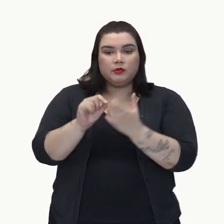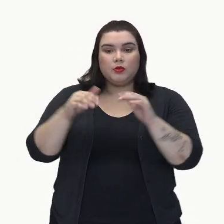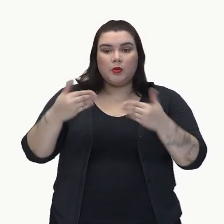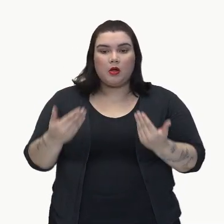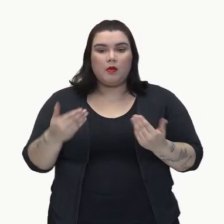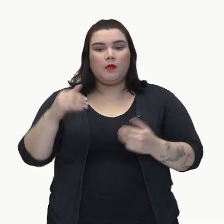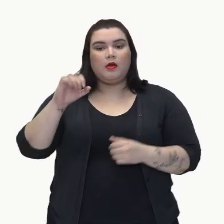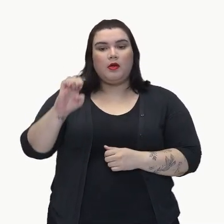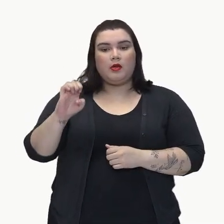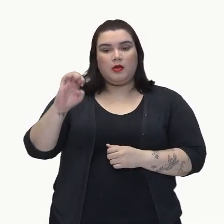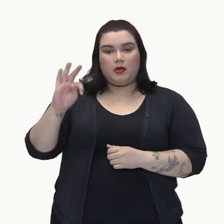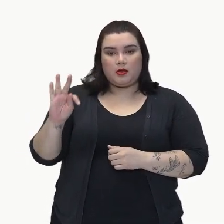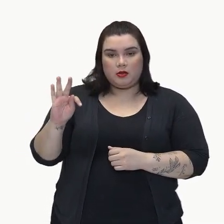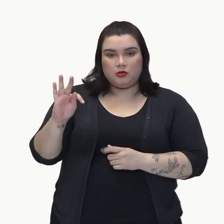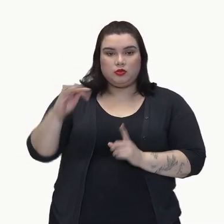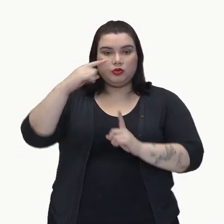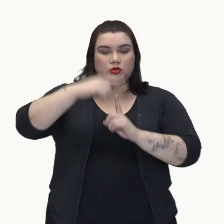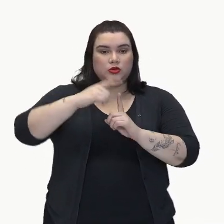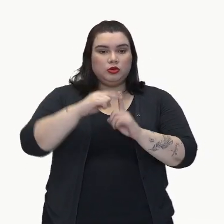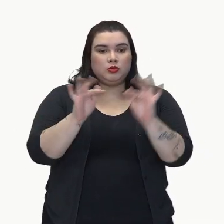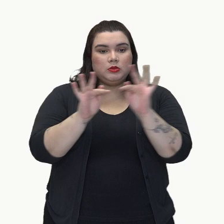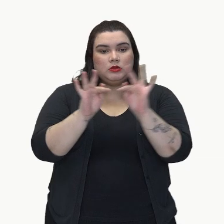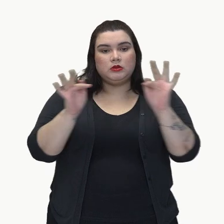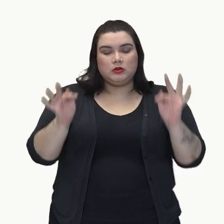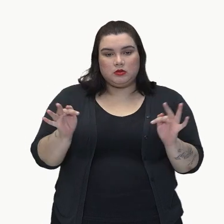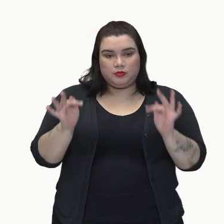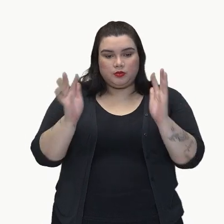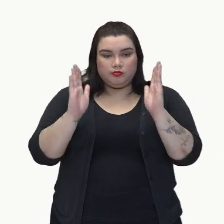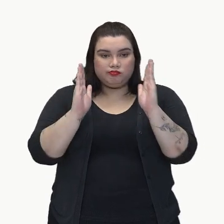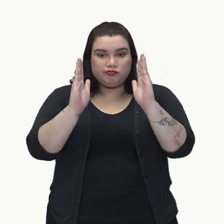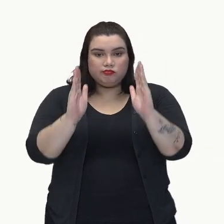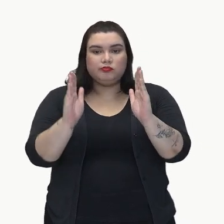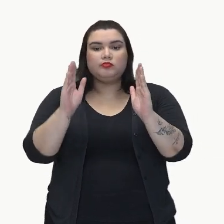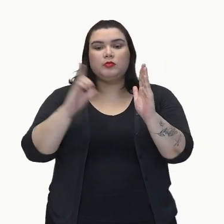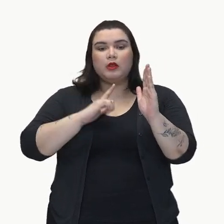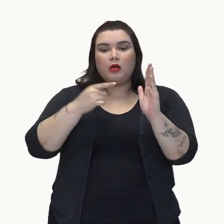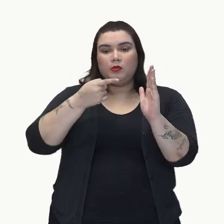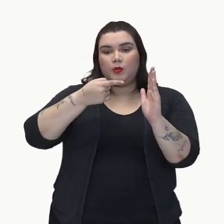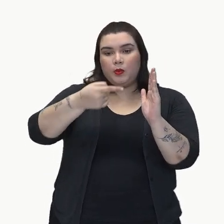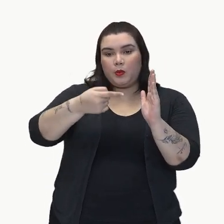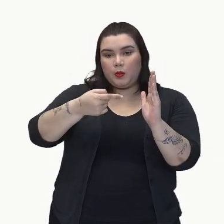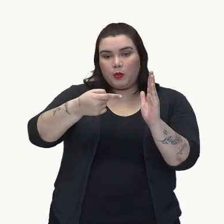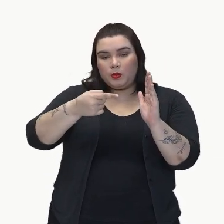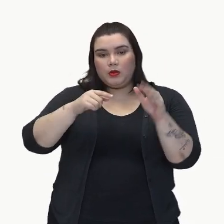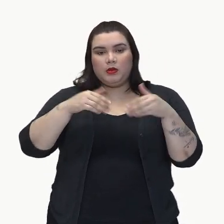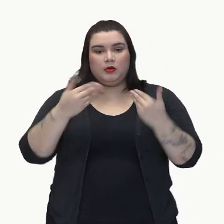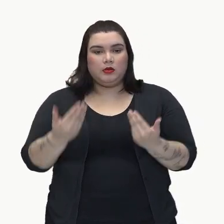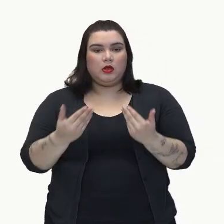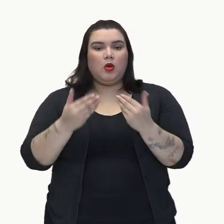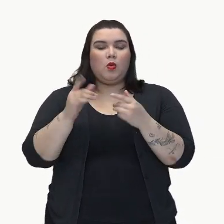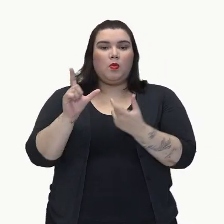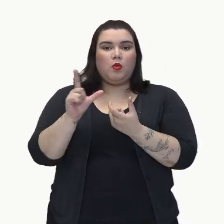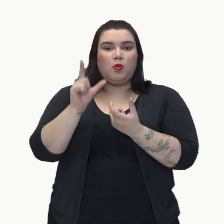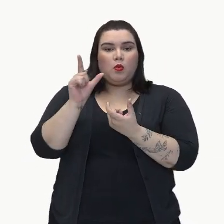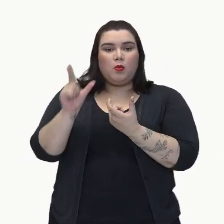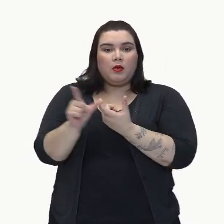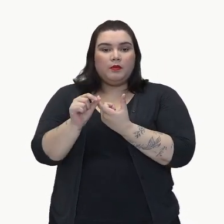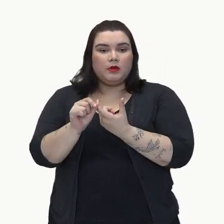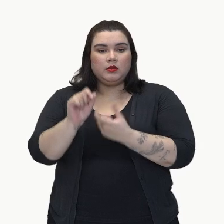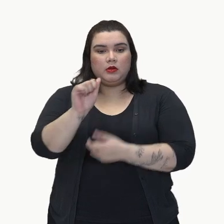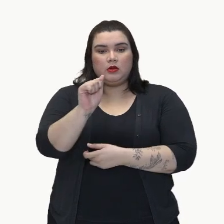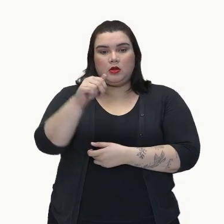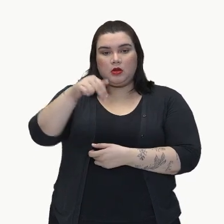ligação simples, porque eu estou olhando aqui, ó, entre os átomos de carbonos. Então, o prefixo é -an. E a